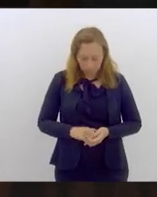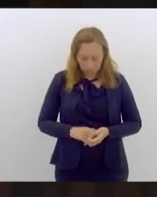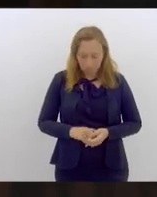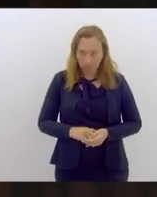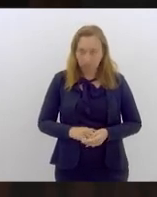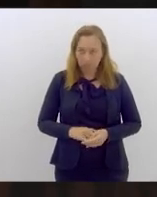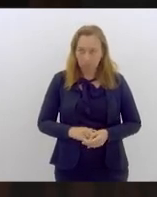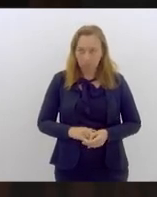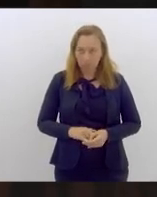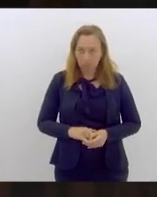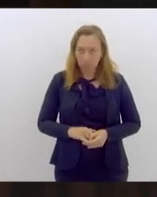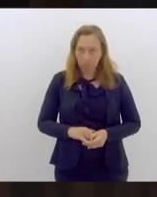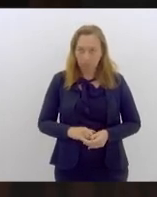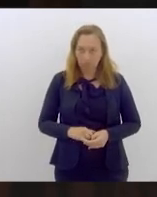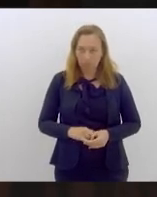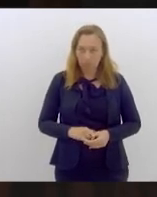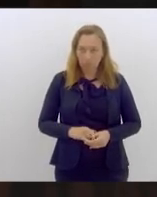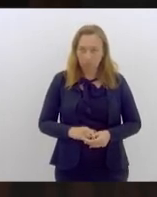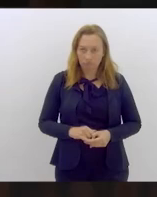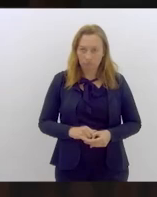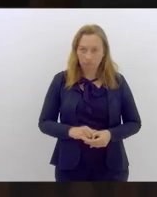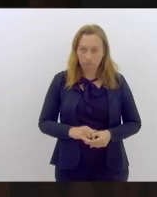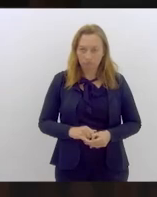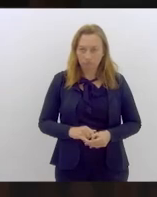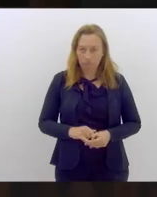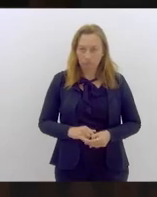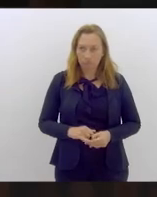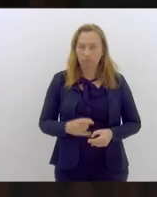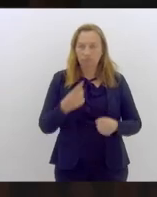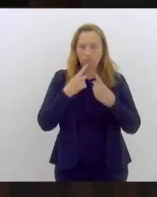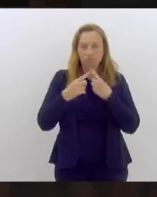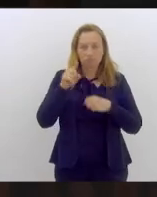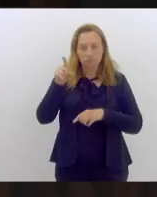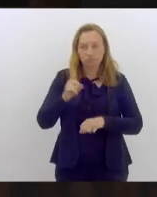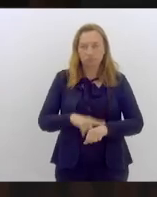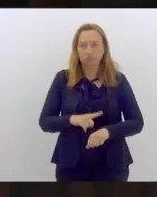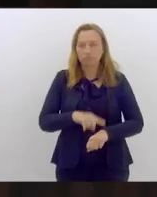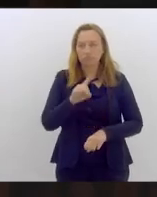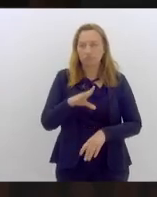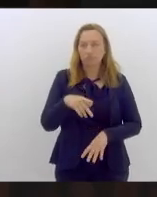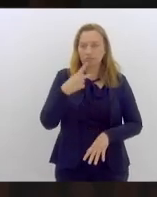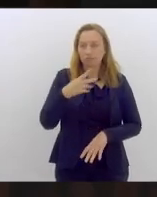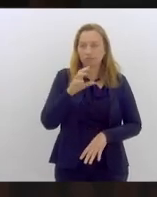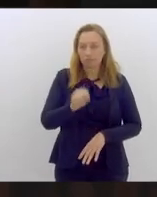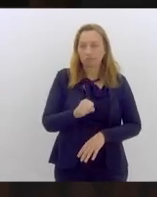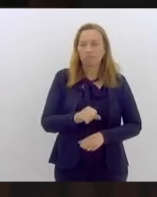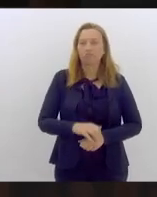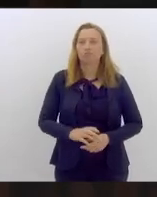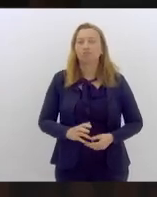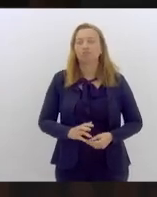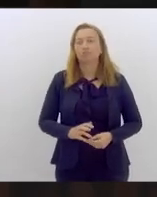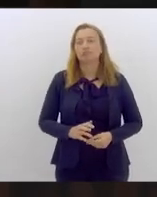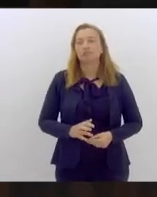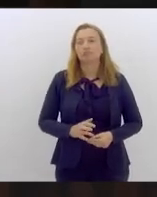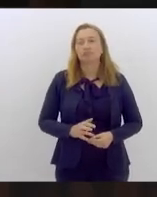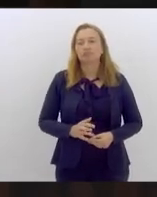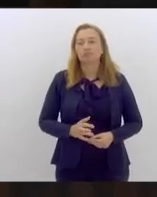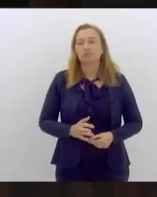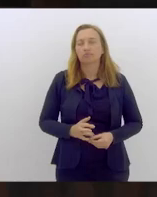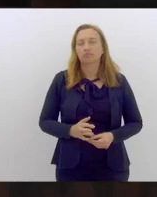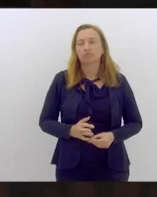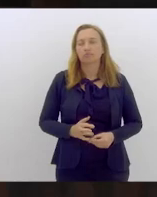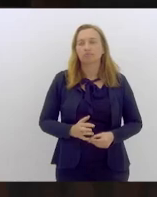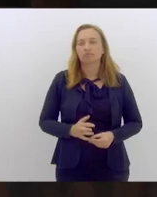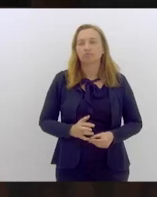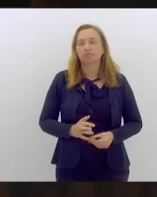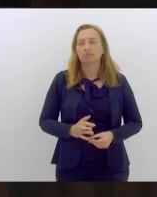Deputado, como eu vou dar parecer também pela Comissão de Ciência e Tecnologia, vou discutir lá naquele momento. Então, nesse momento, apenas o parecer no mérito é favorável. Para emitir